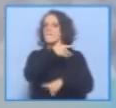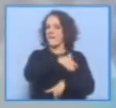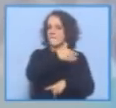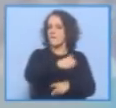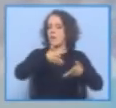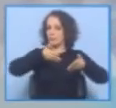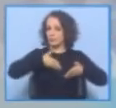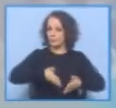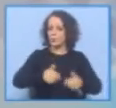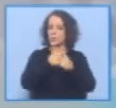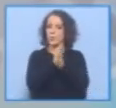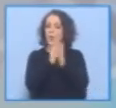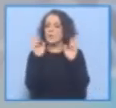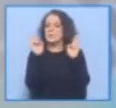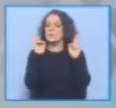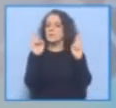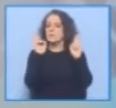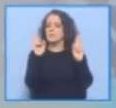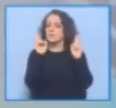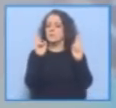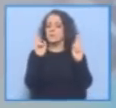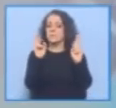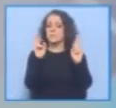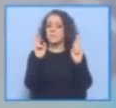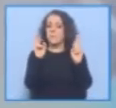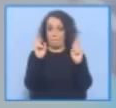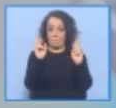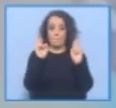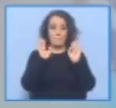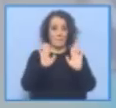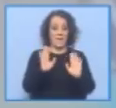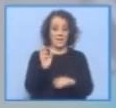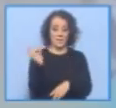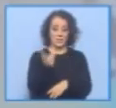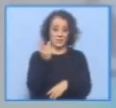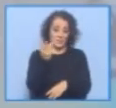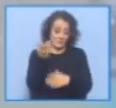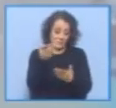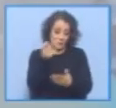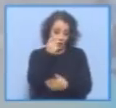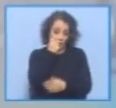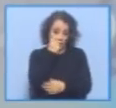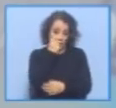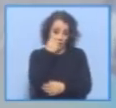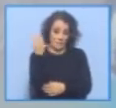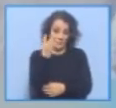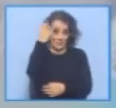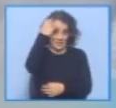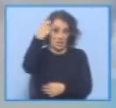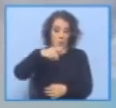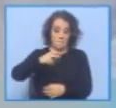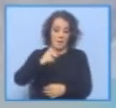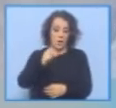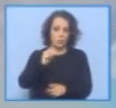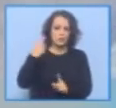realidade, esta esperança. Mas estes magos, estes homens, não chegam deste ambiente